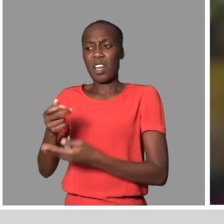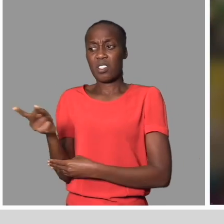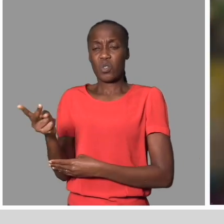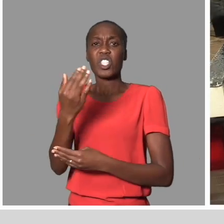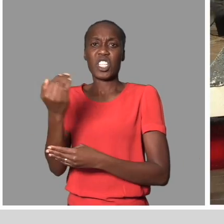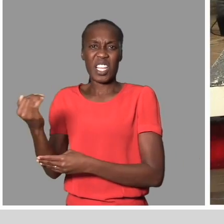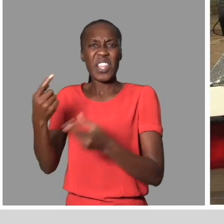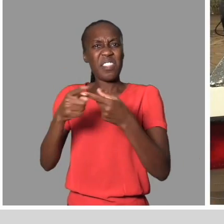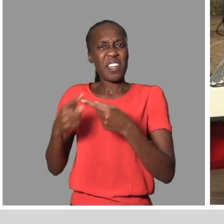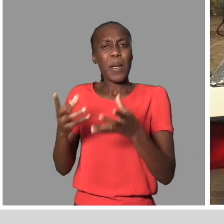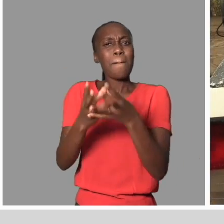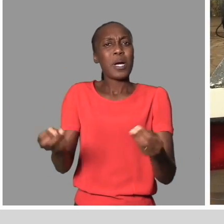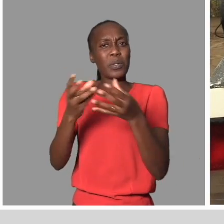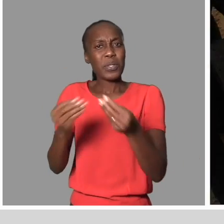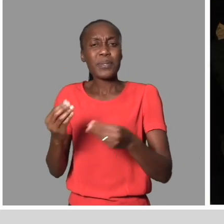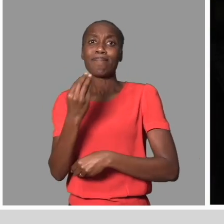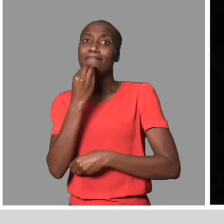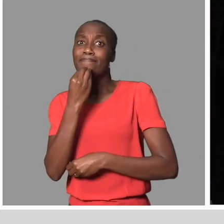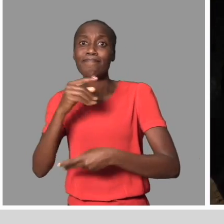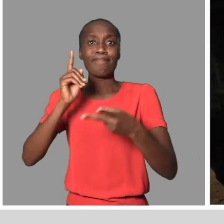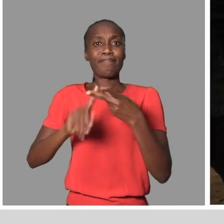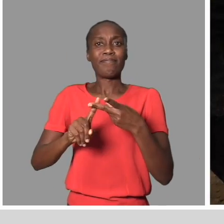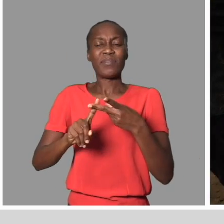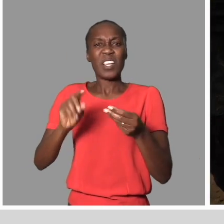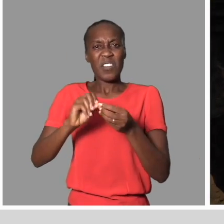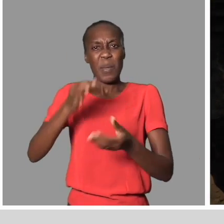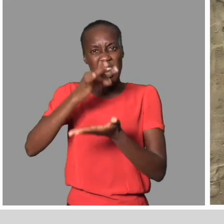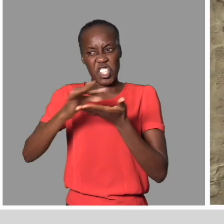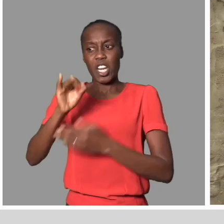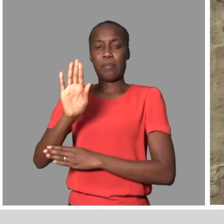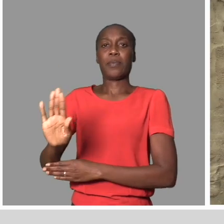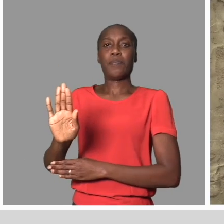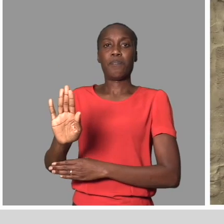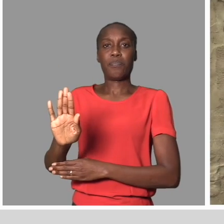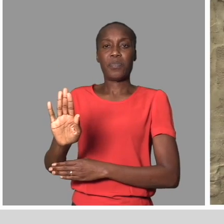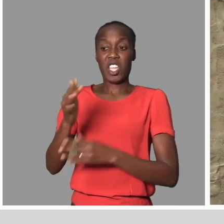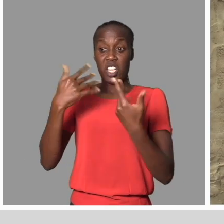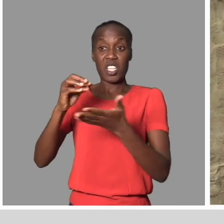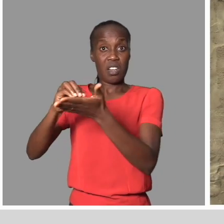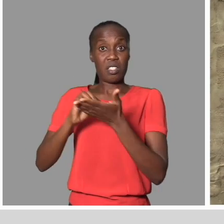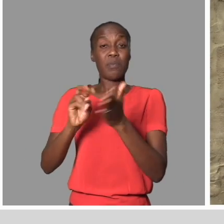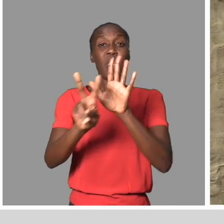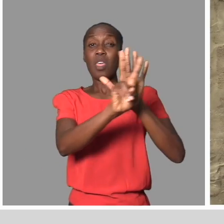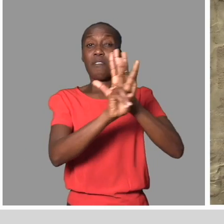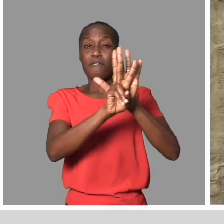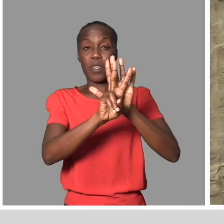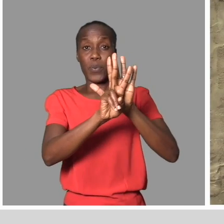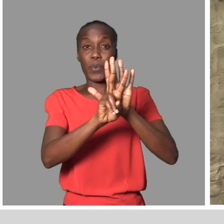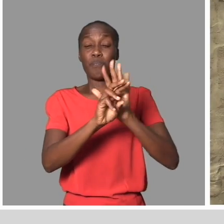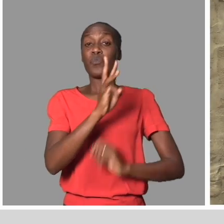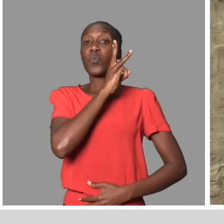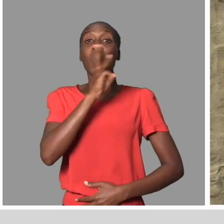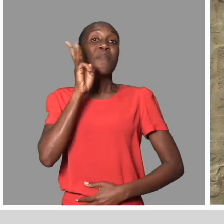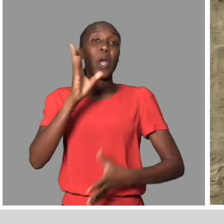menores com vários produtos, entre alimentares e de higiene. Recebi o vídeo de um amigo no WhatsApp,